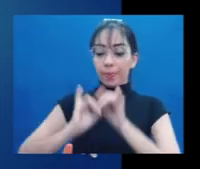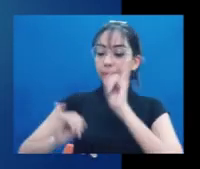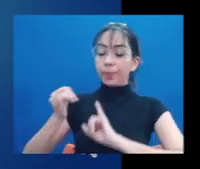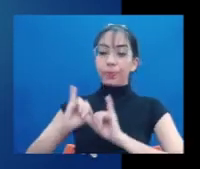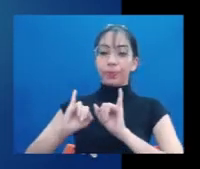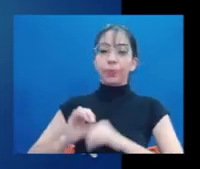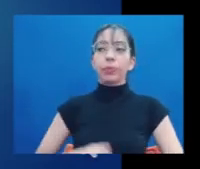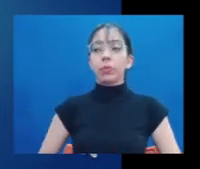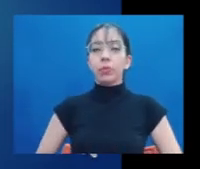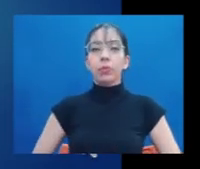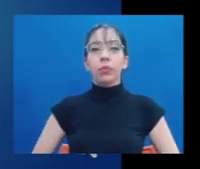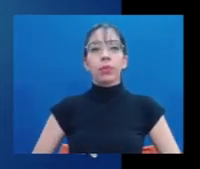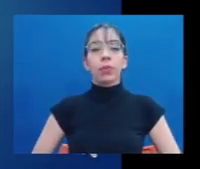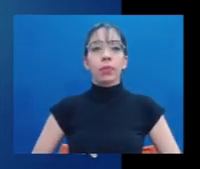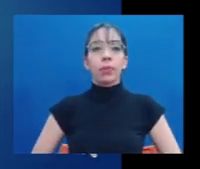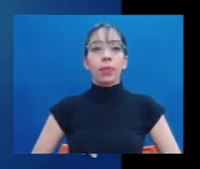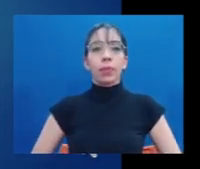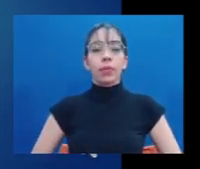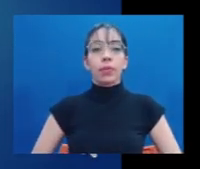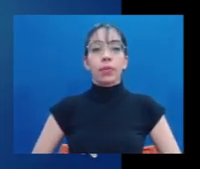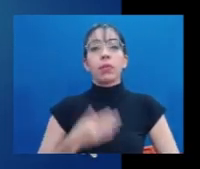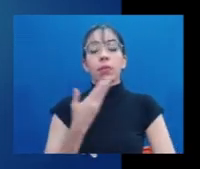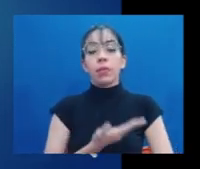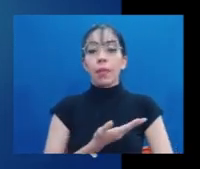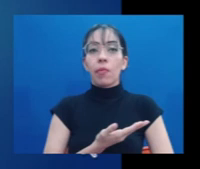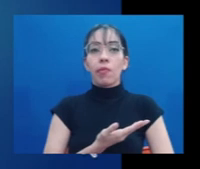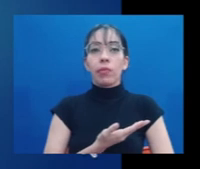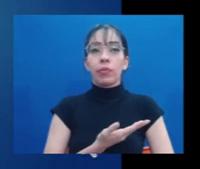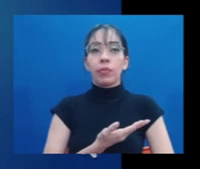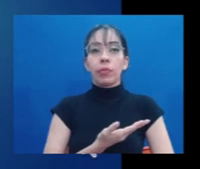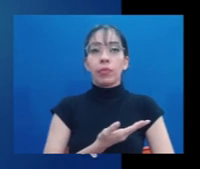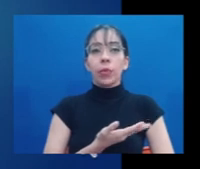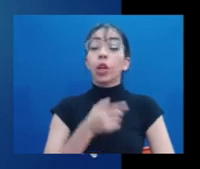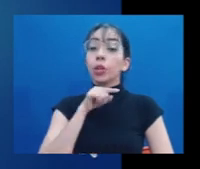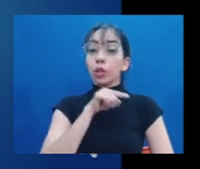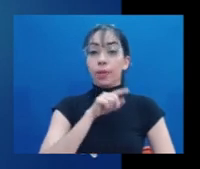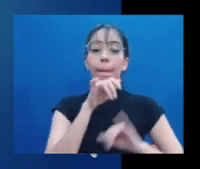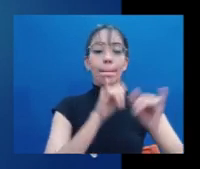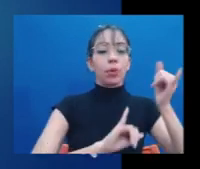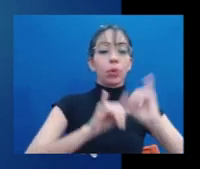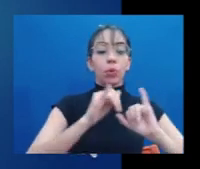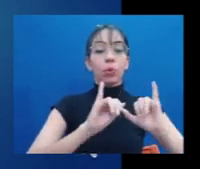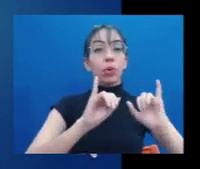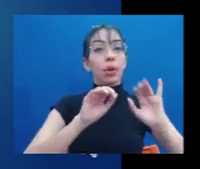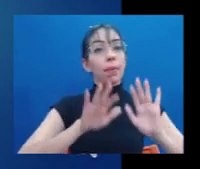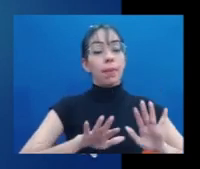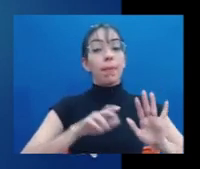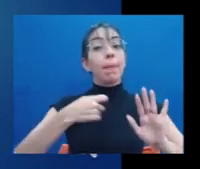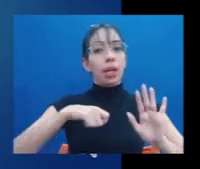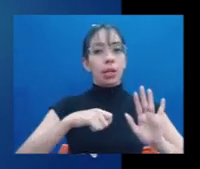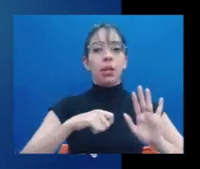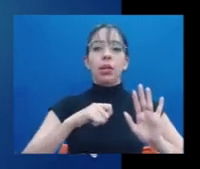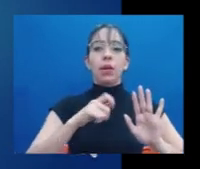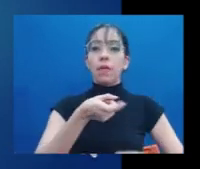tenho noção ali, normalmente, do que pode estar armazenado dentro desses armários. Tá? Então, esses